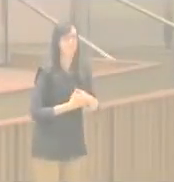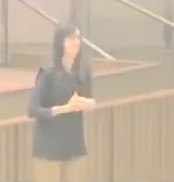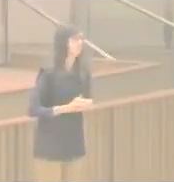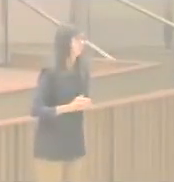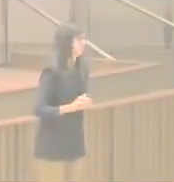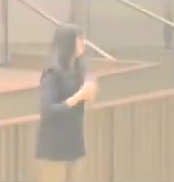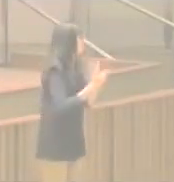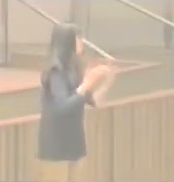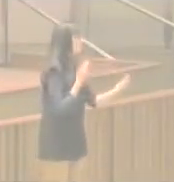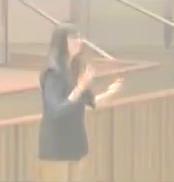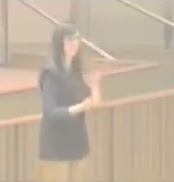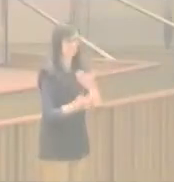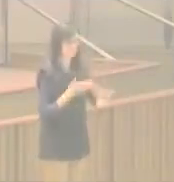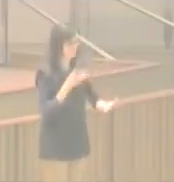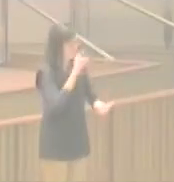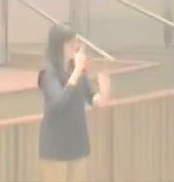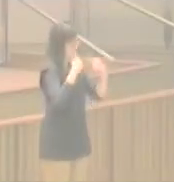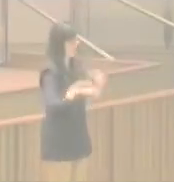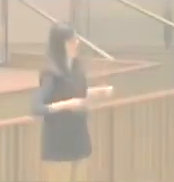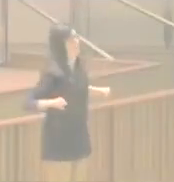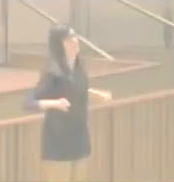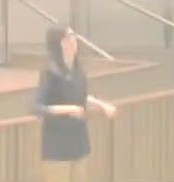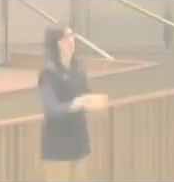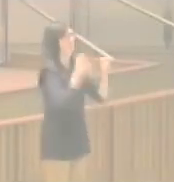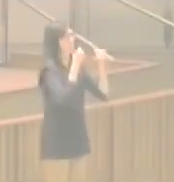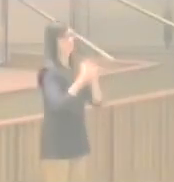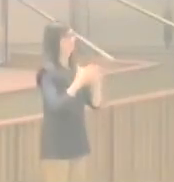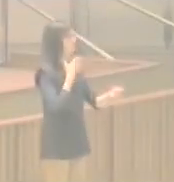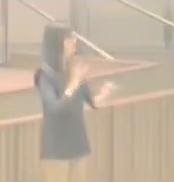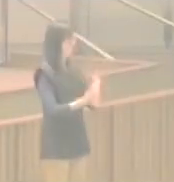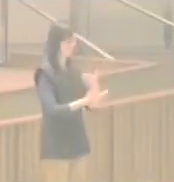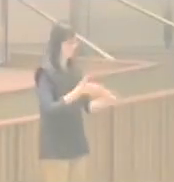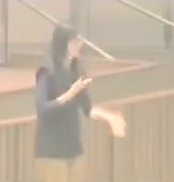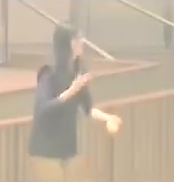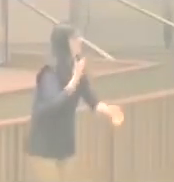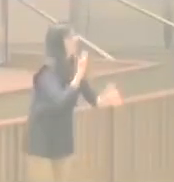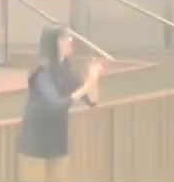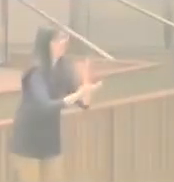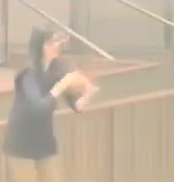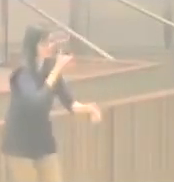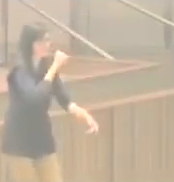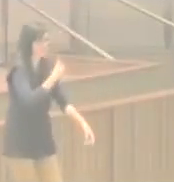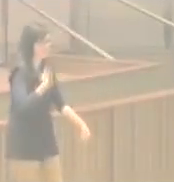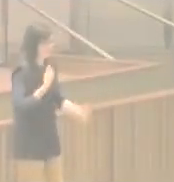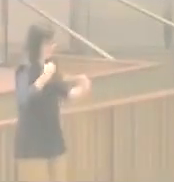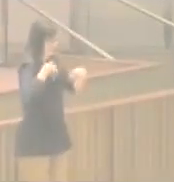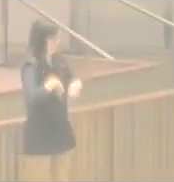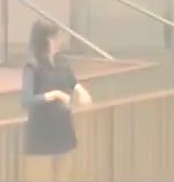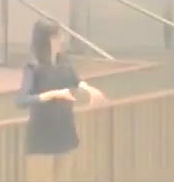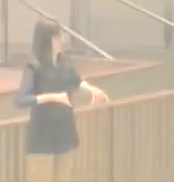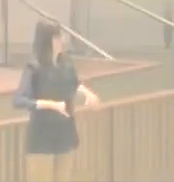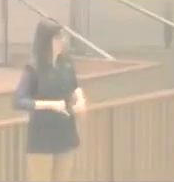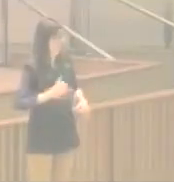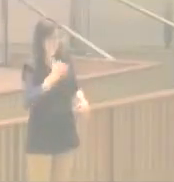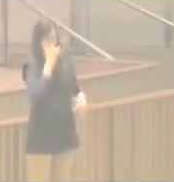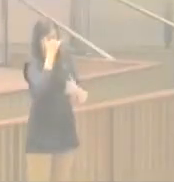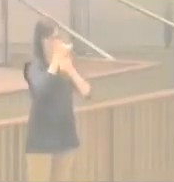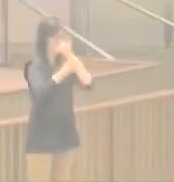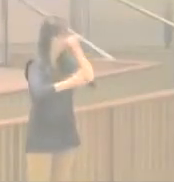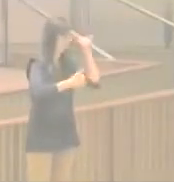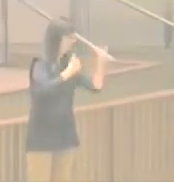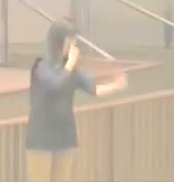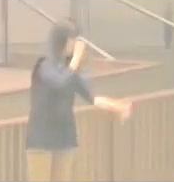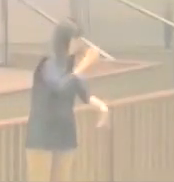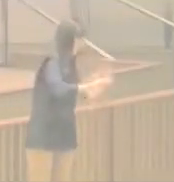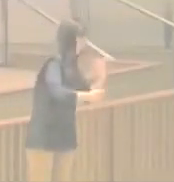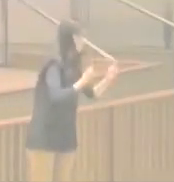Não importa quão quebrada esteja a nossa vida, não importa quão machucado a gente tenha